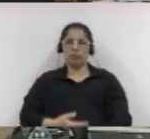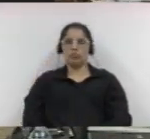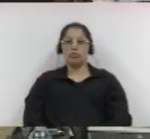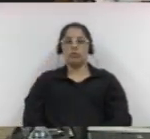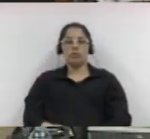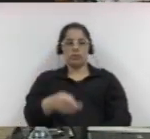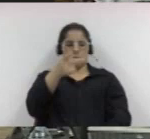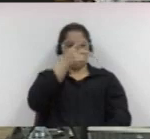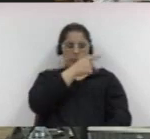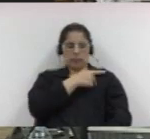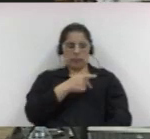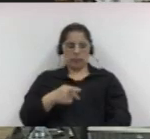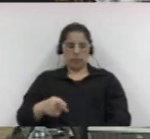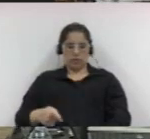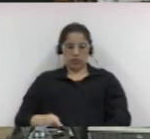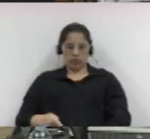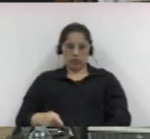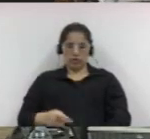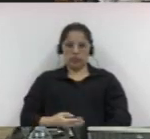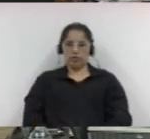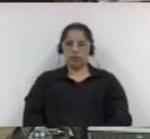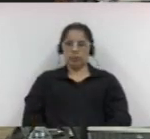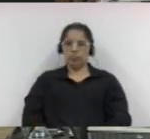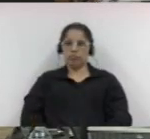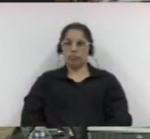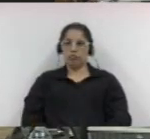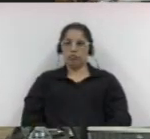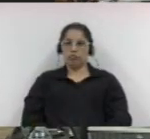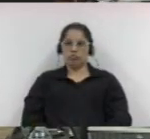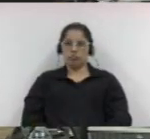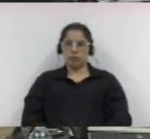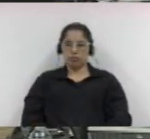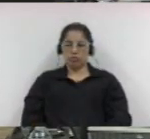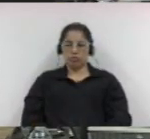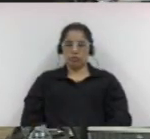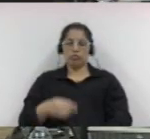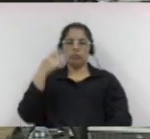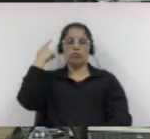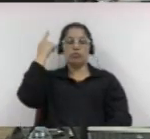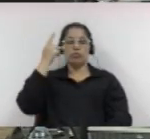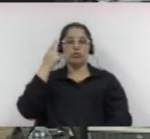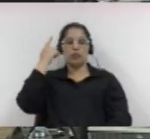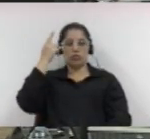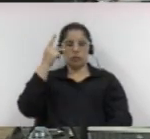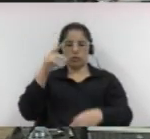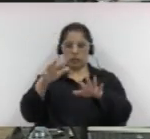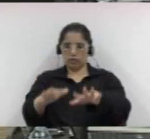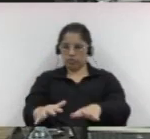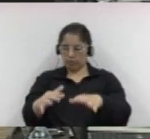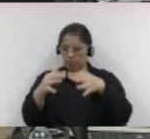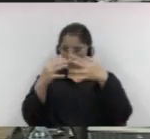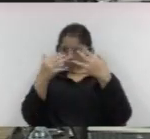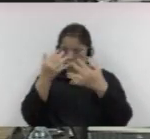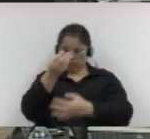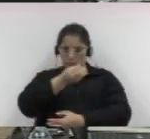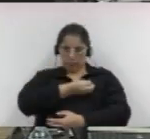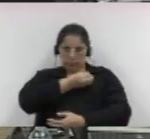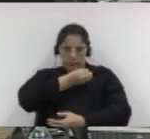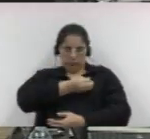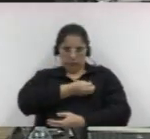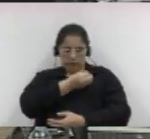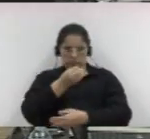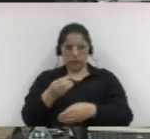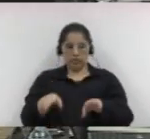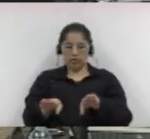Senhor presidente, companheiros vereadores, público presente, Eu